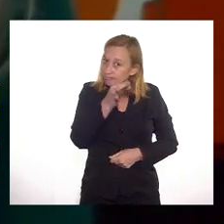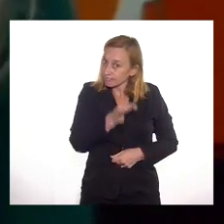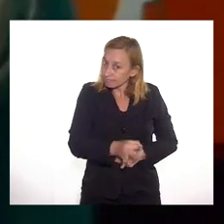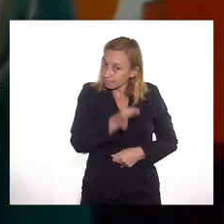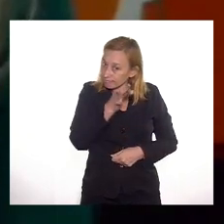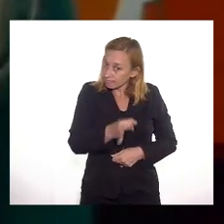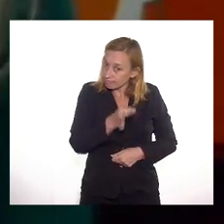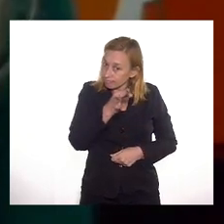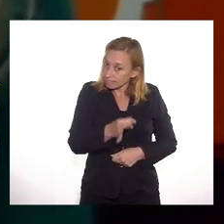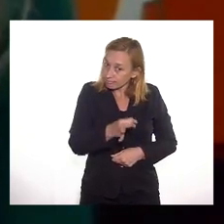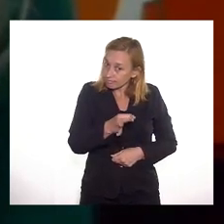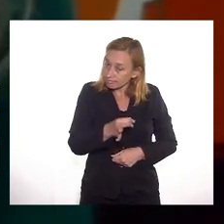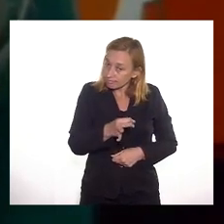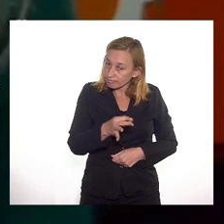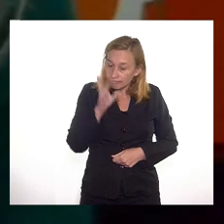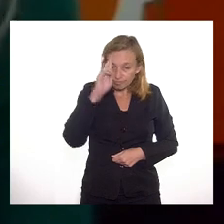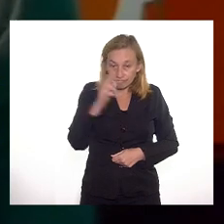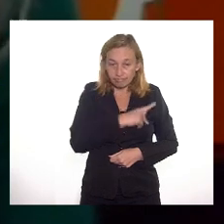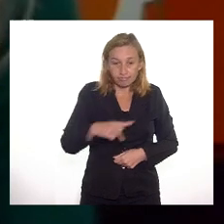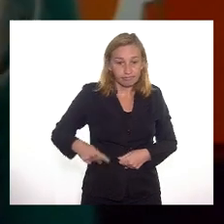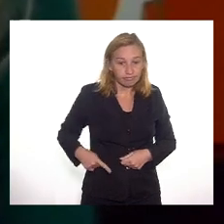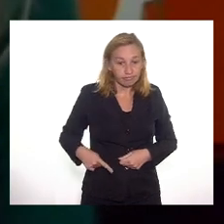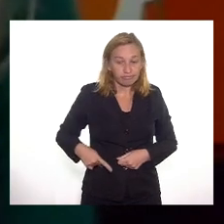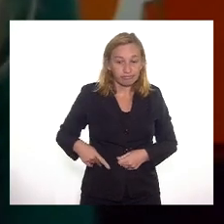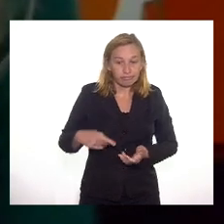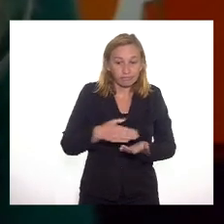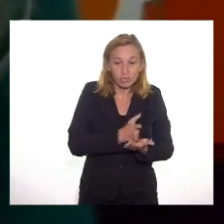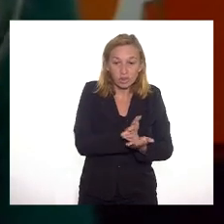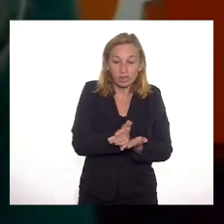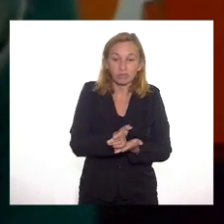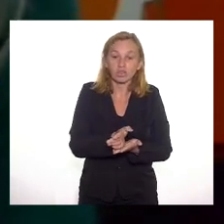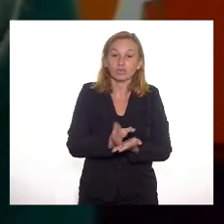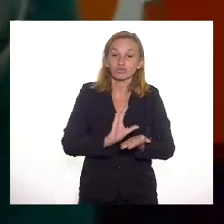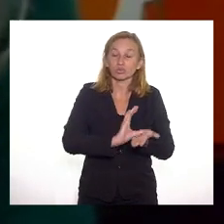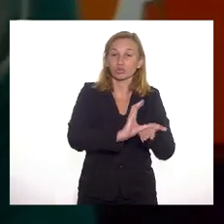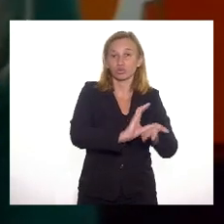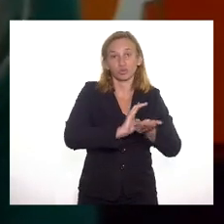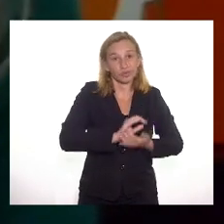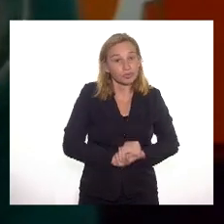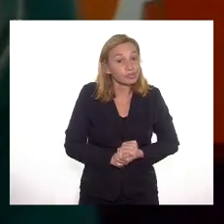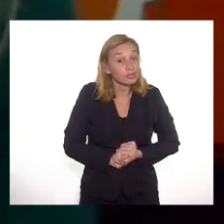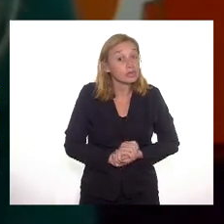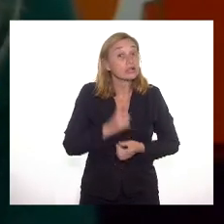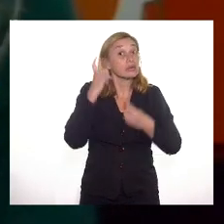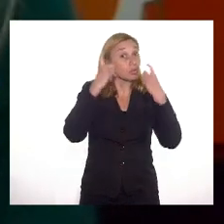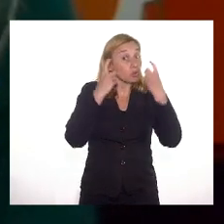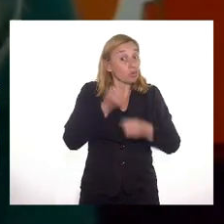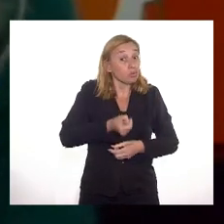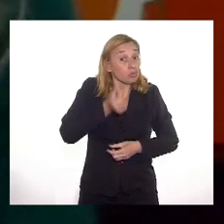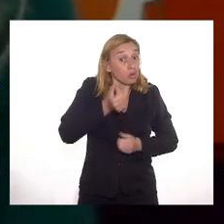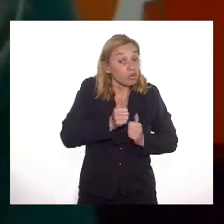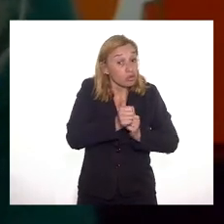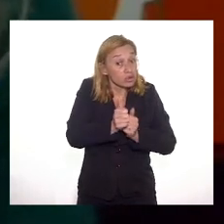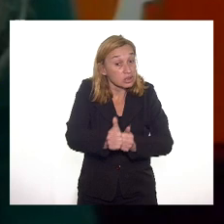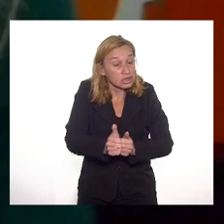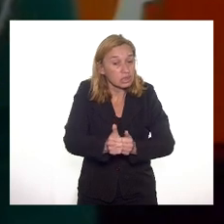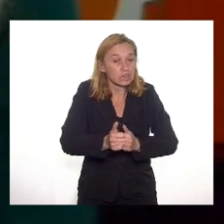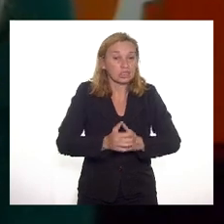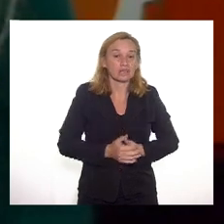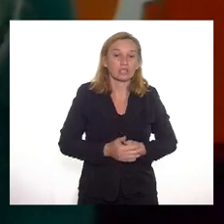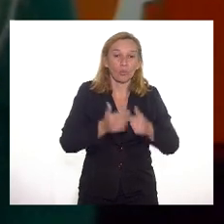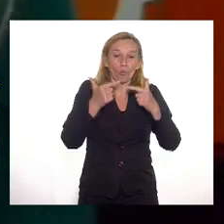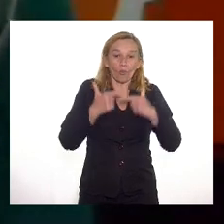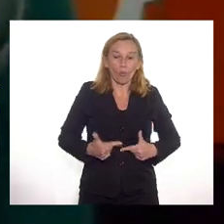né, senhor presidente, da destinação desse fundo. Então, me preocupa um pouco, eu vou seguir na